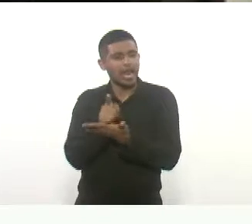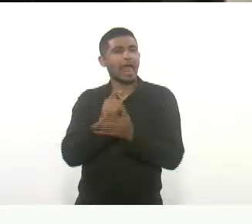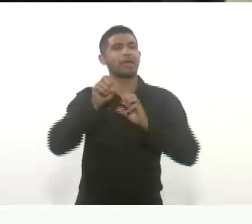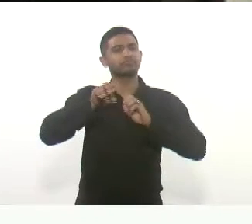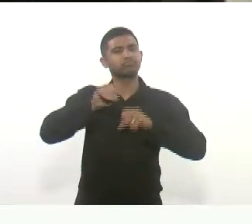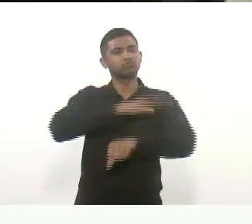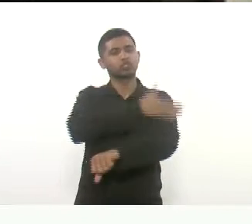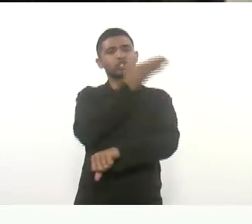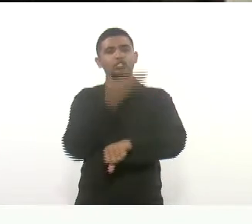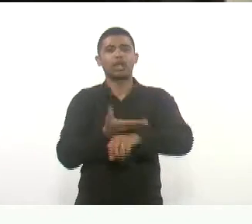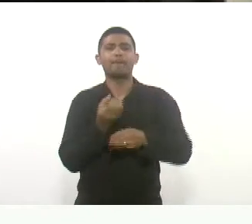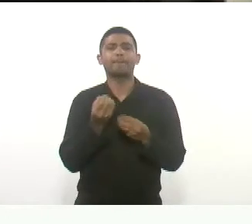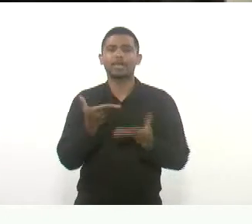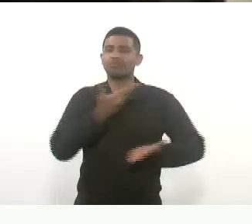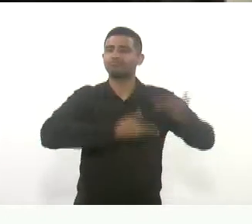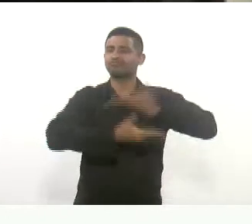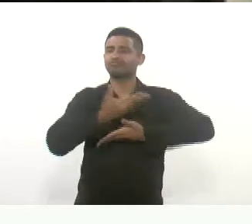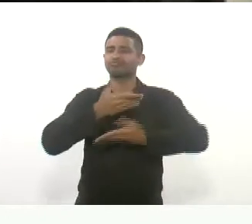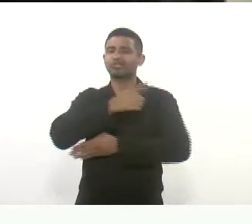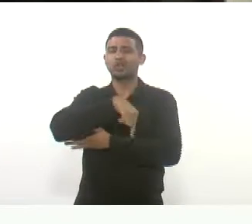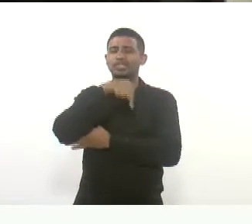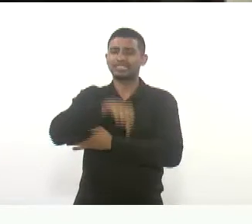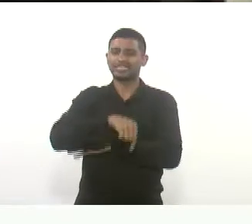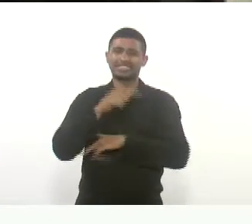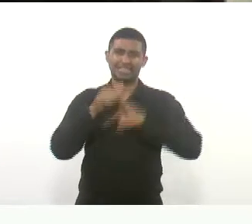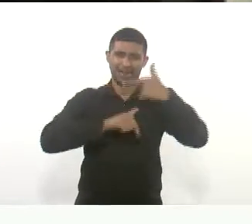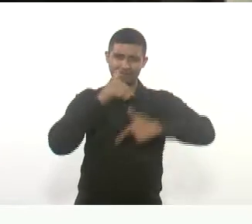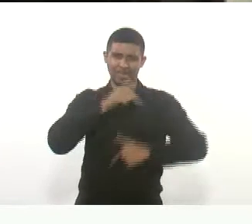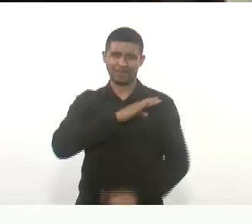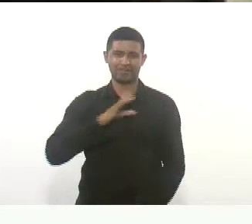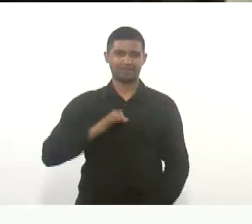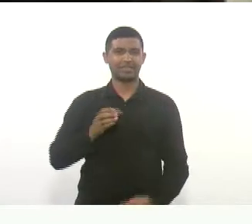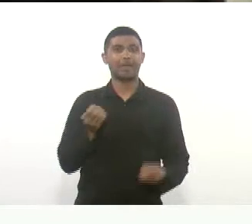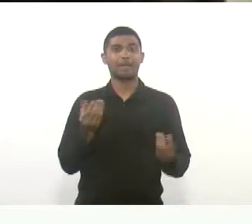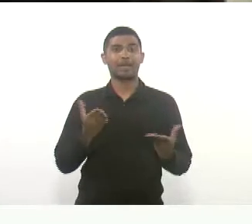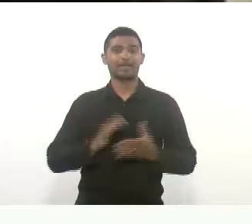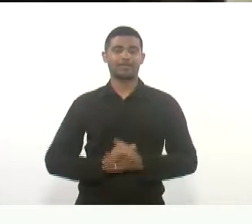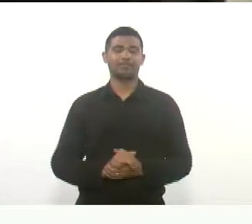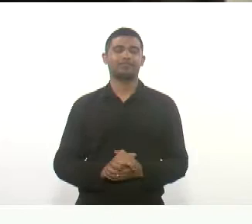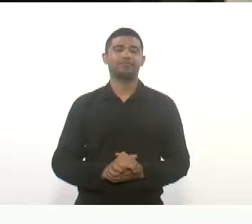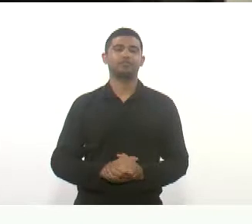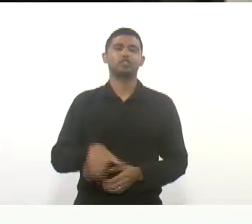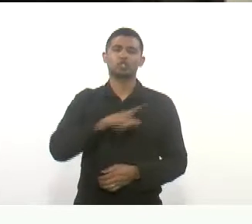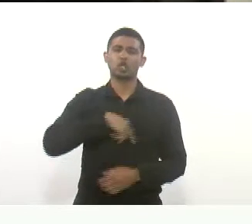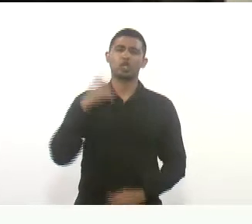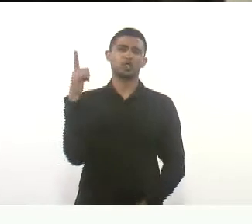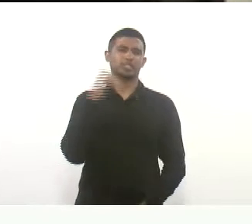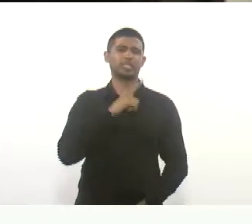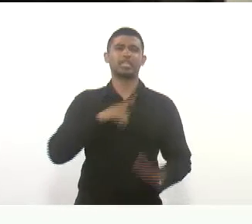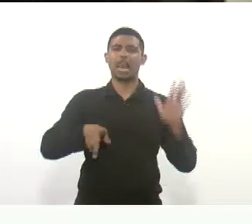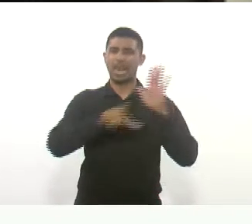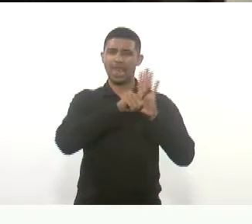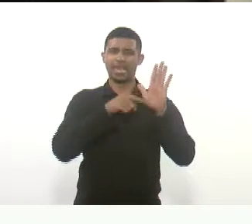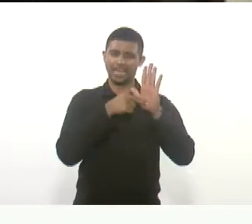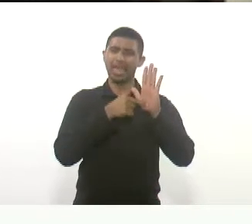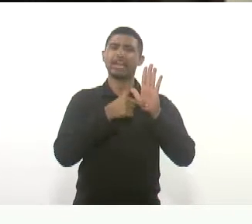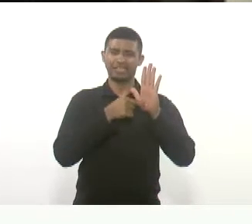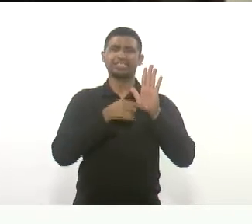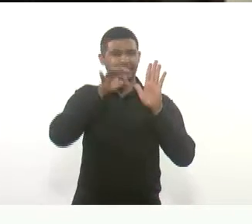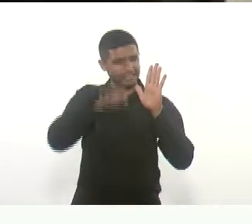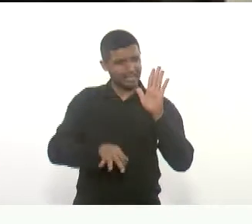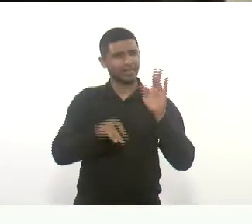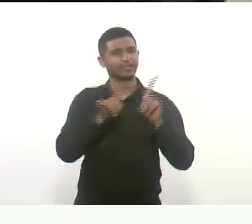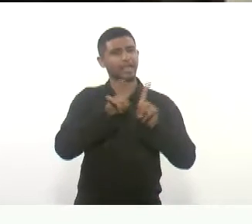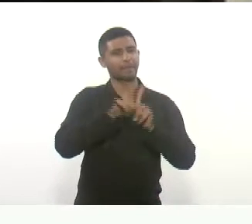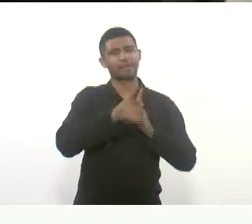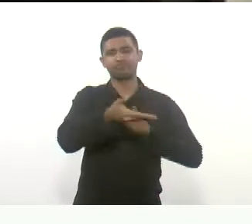possa contribuir aqui para o trabalho dessa comissão, para que a gente possa fazer valer a lei aprovada nessa casa e